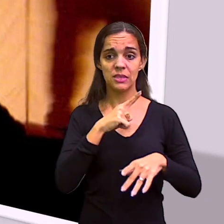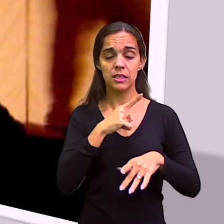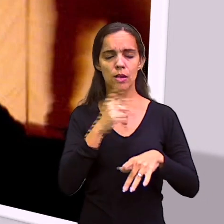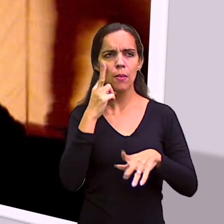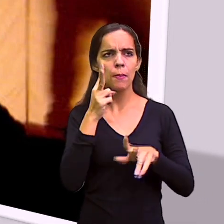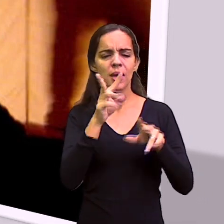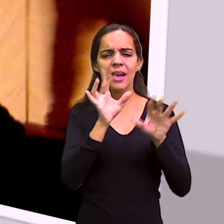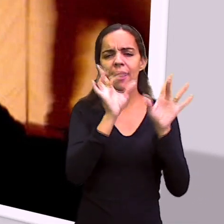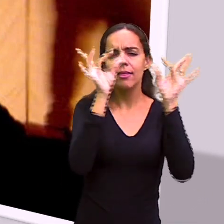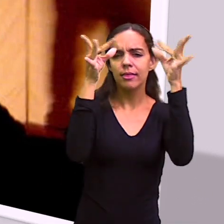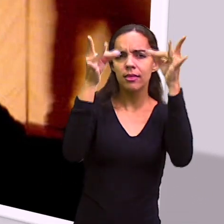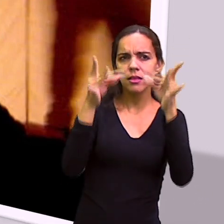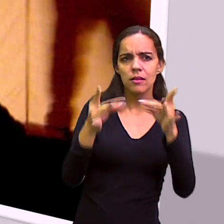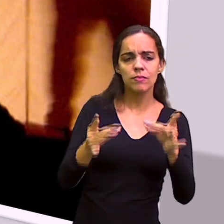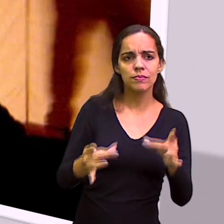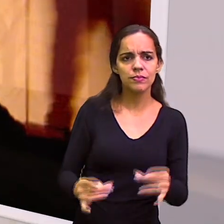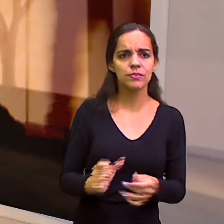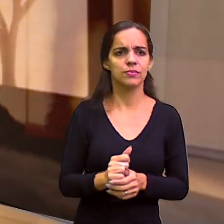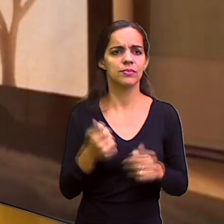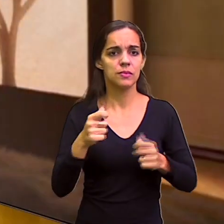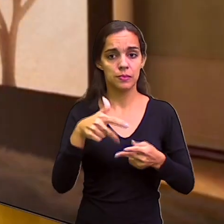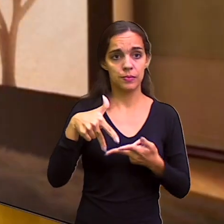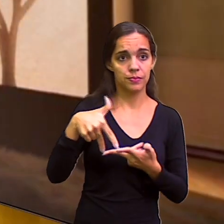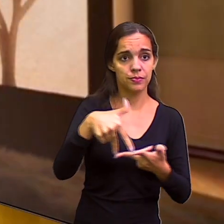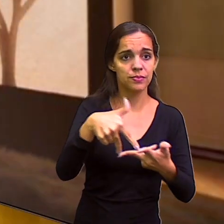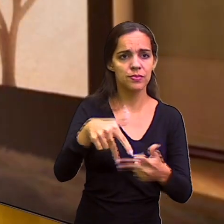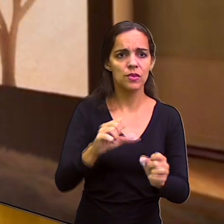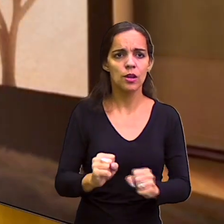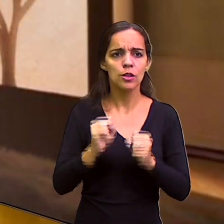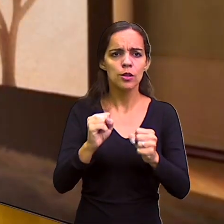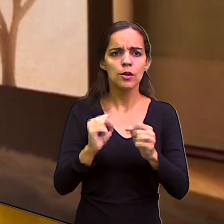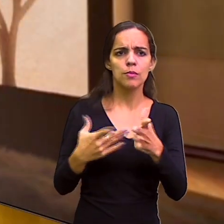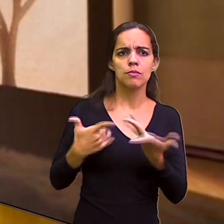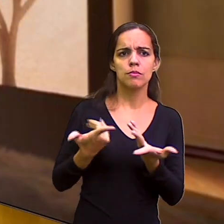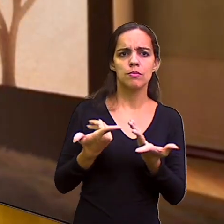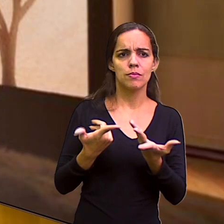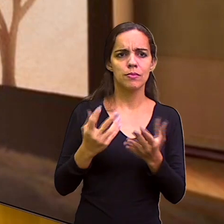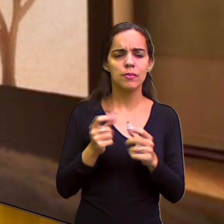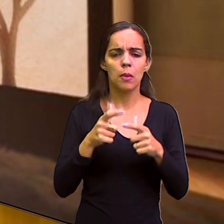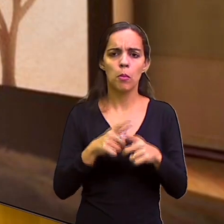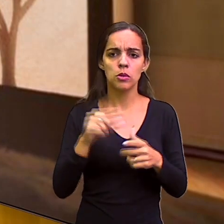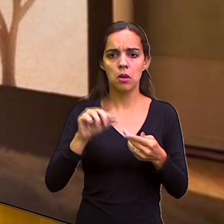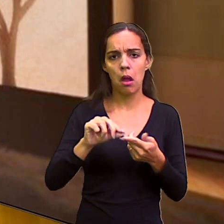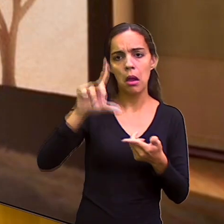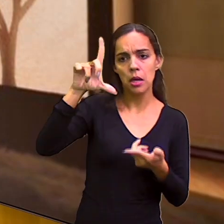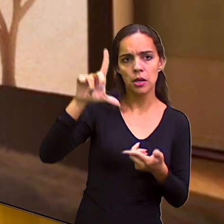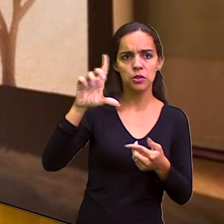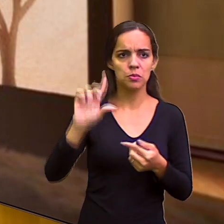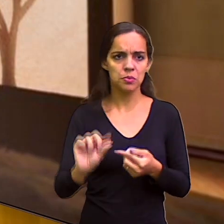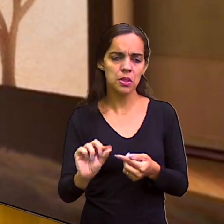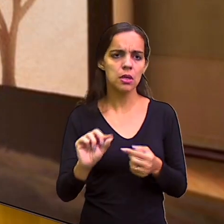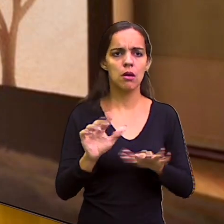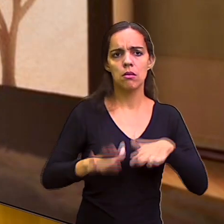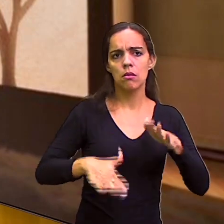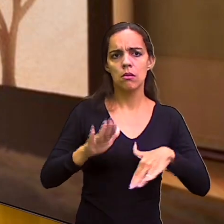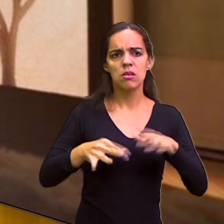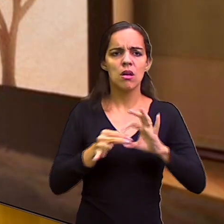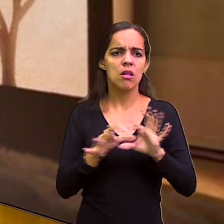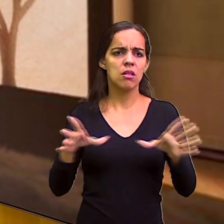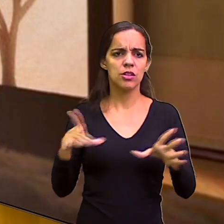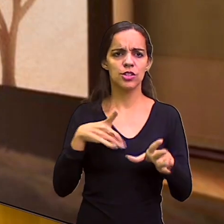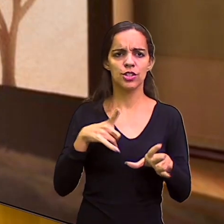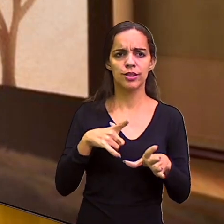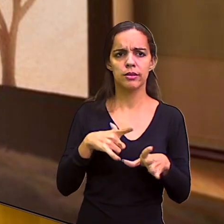são deslumbrantes. As sombras podem ser grandes, pequenas, amplas, tênues,